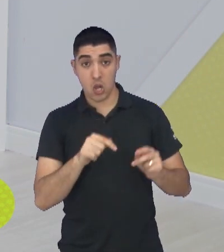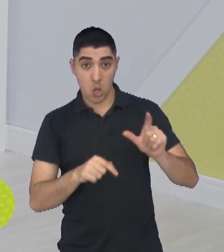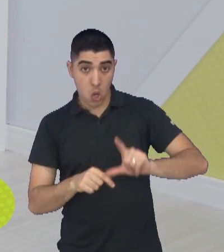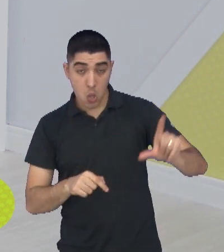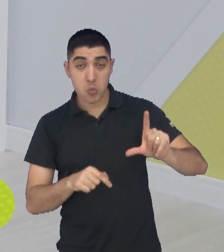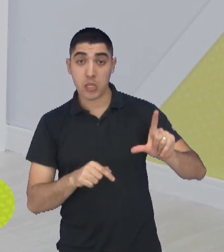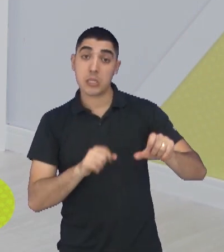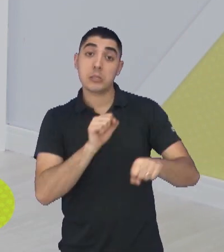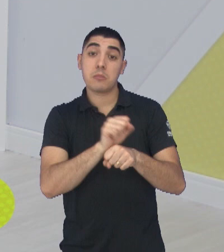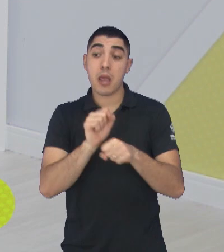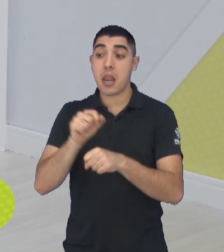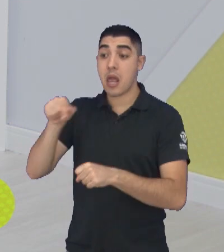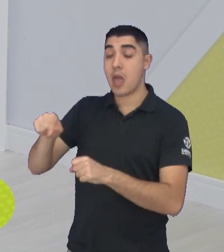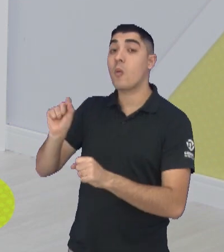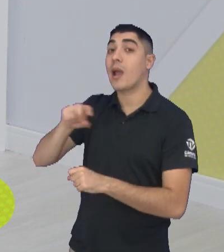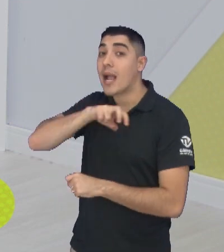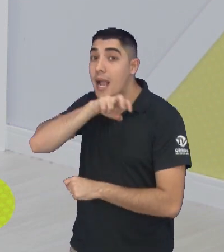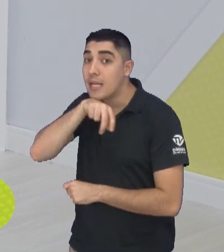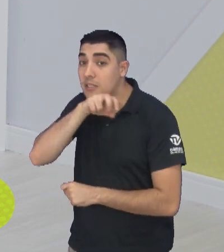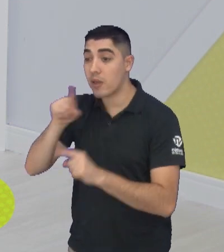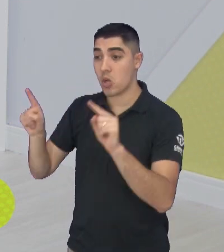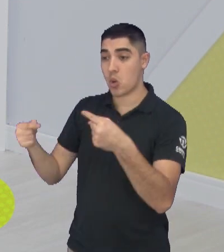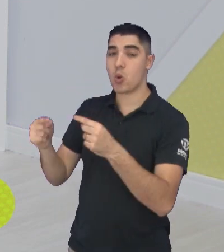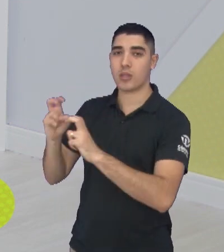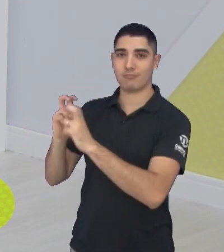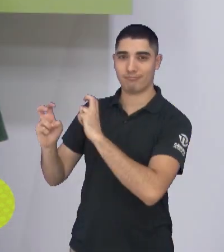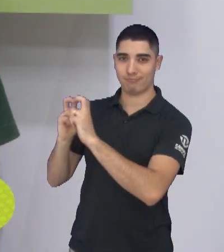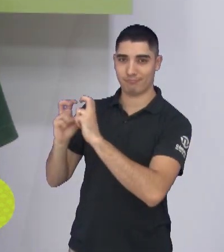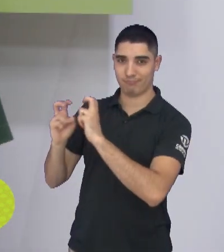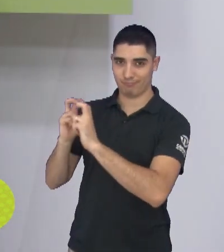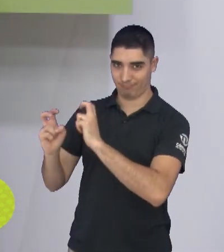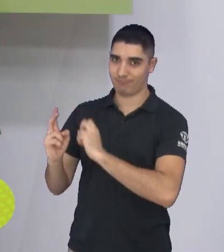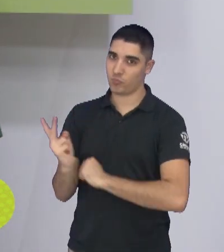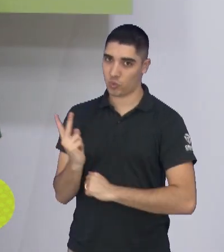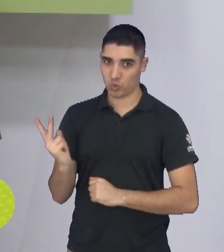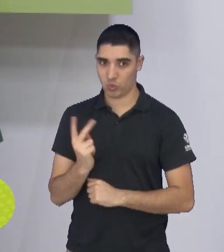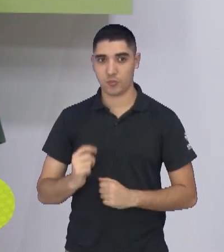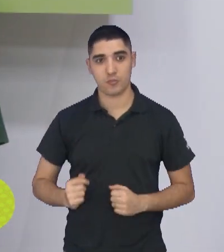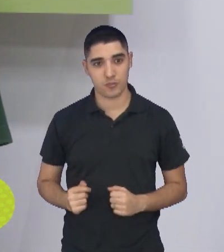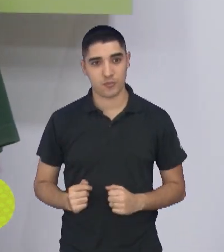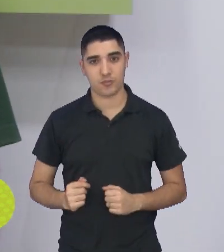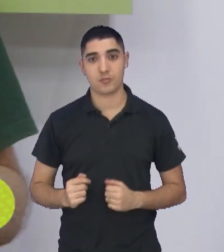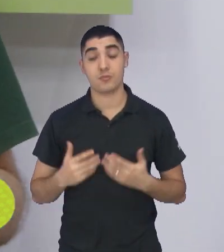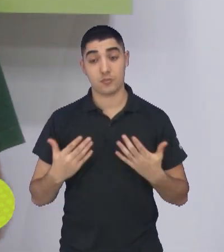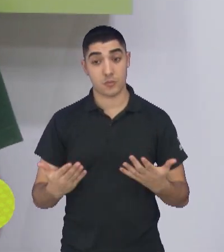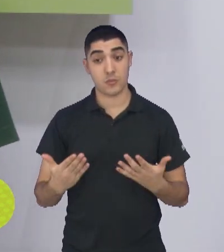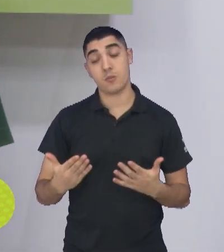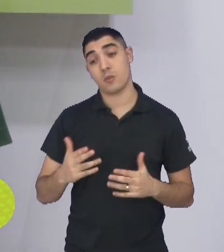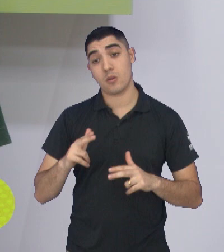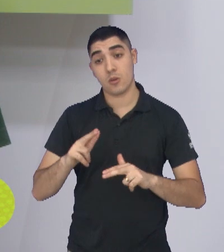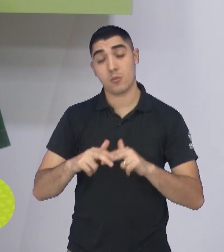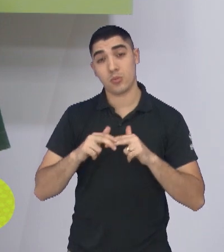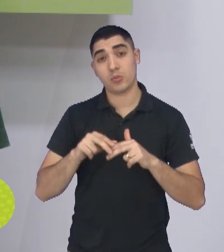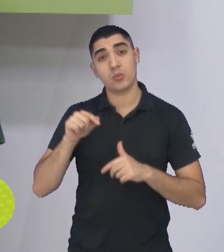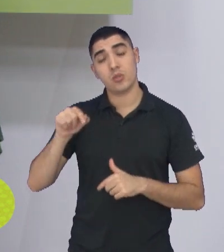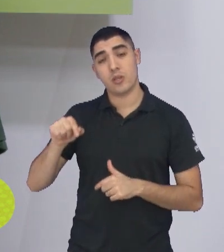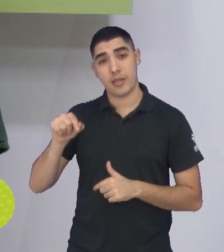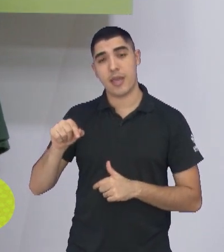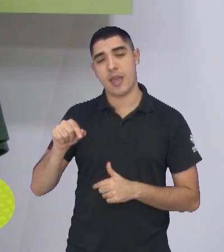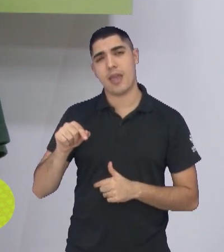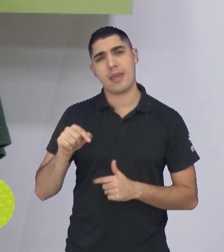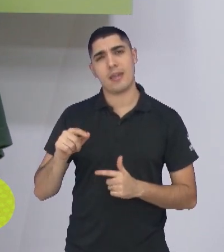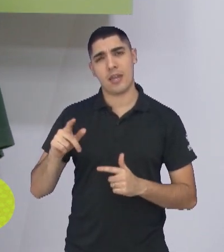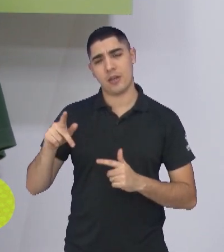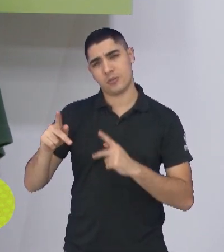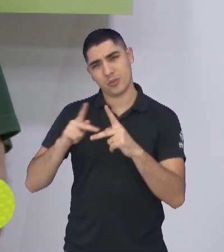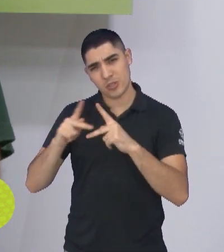do confronto entre Cascavel e Telêmaco Borba, Brunão. Uma eliminação doída para o São José, né? Que o São José